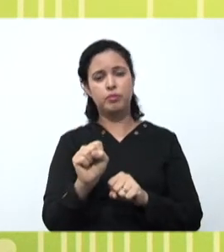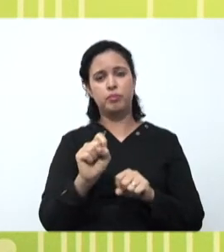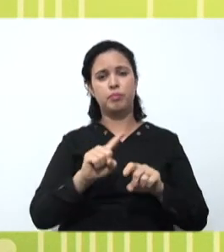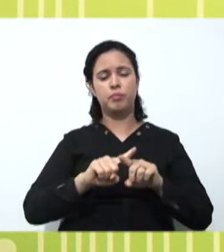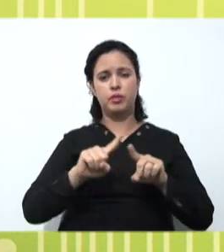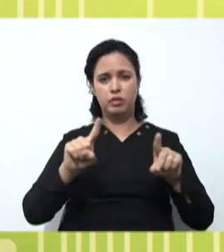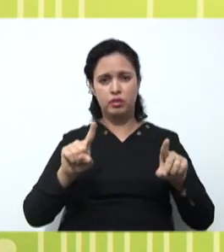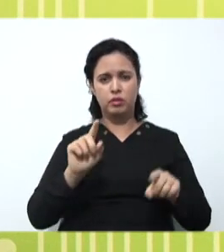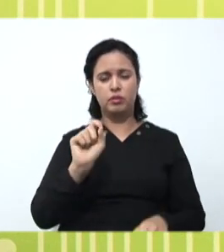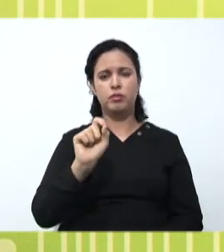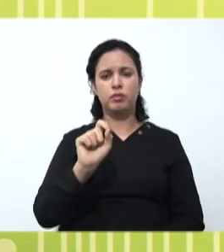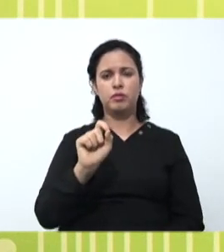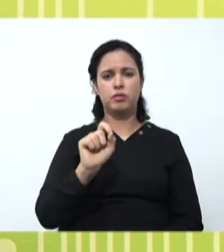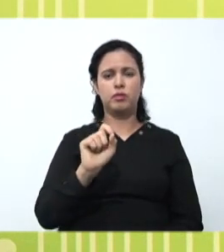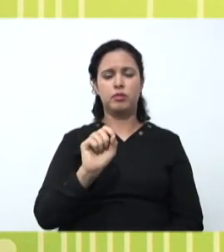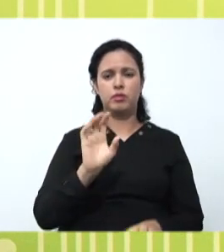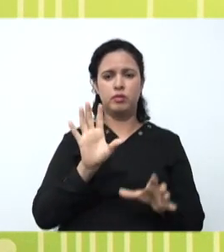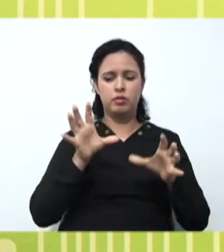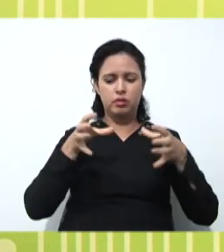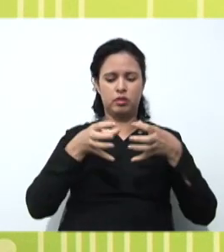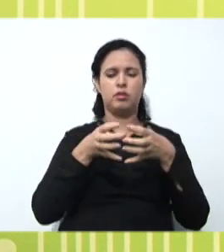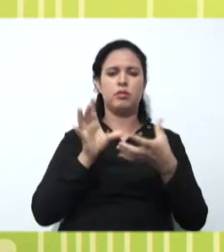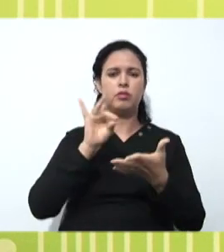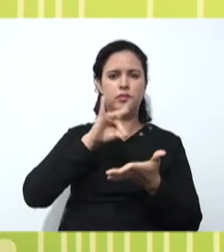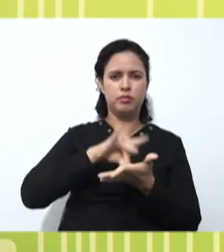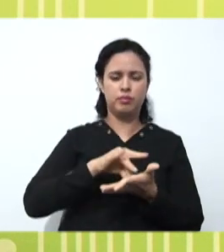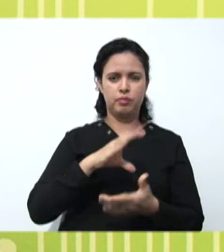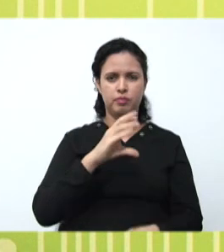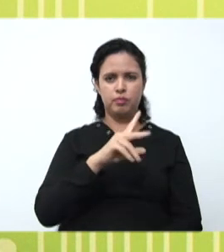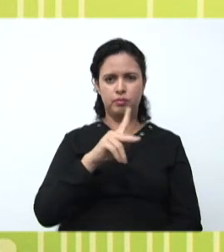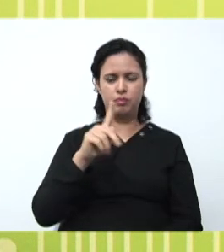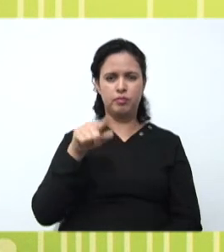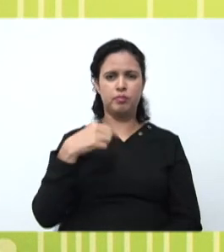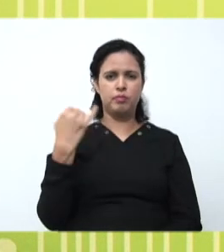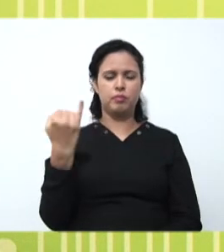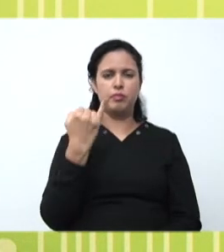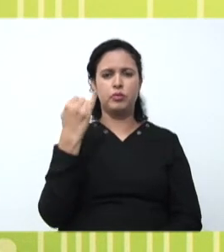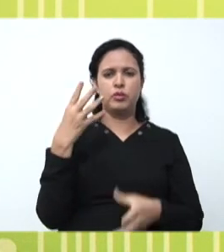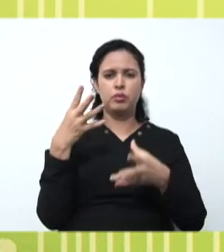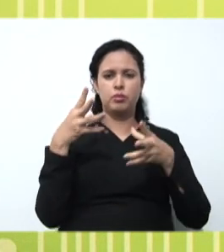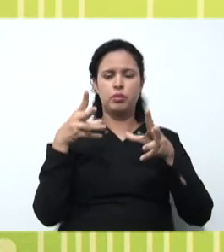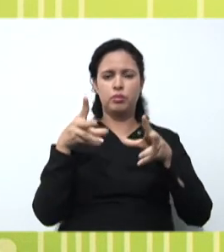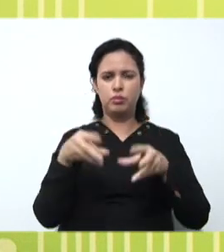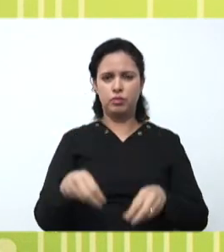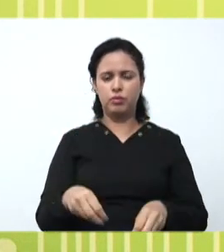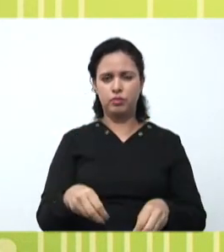é bacana. Mas dentro da realidade da cooperativa, é importante que todos